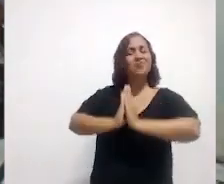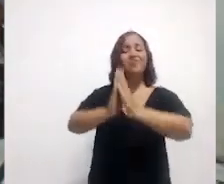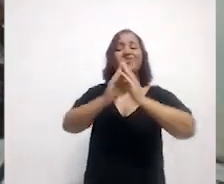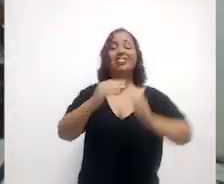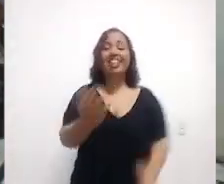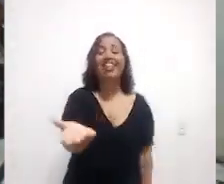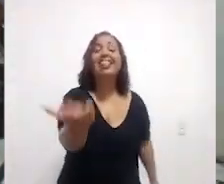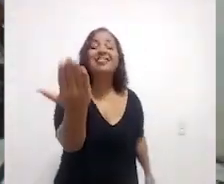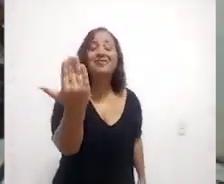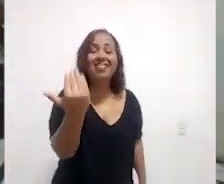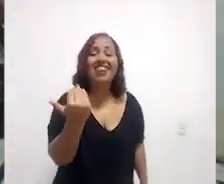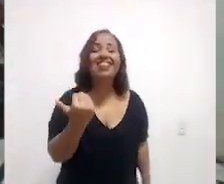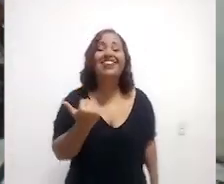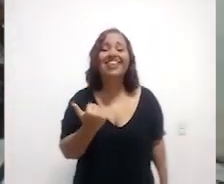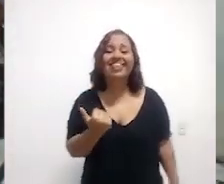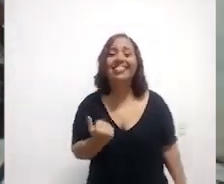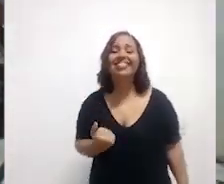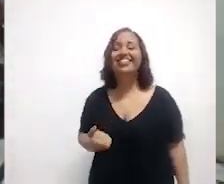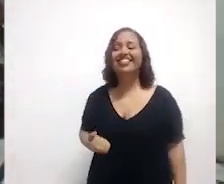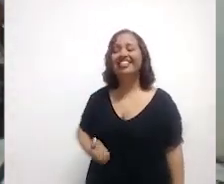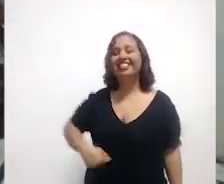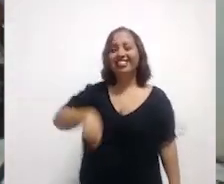adoração. Vem,